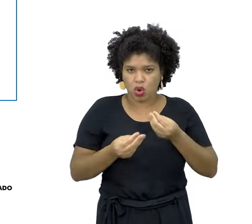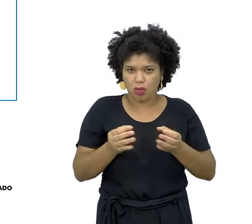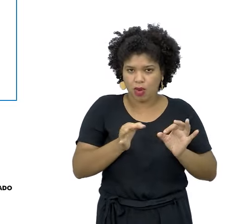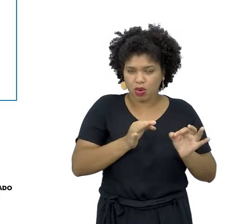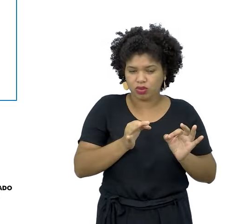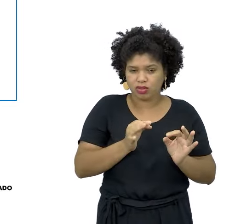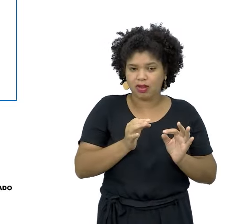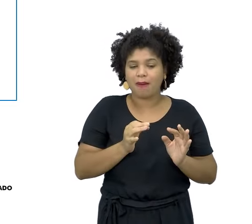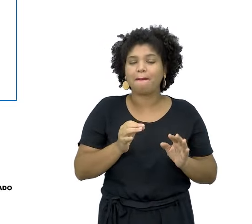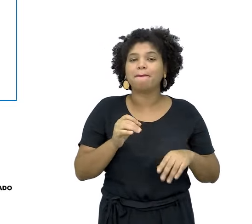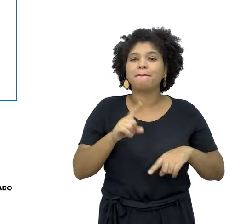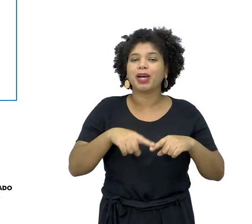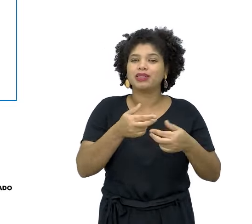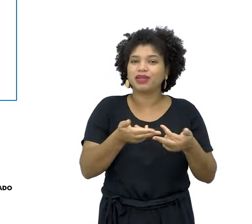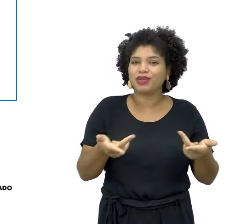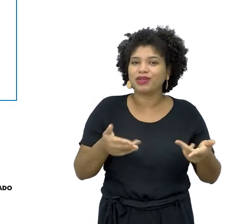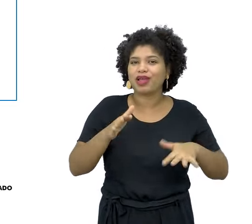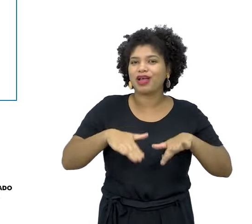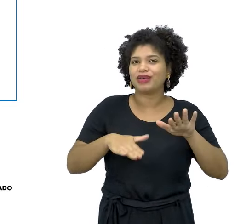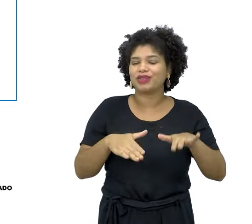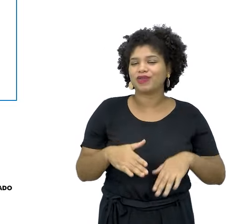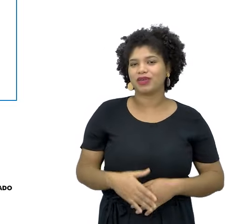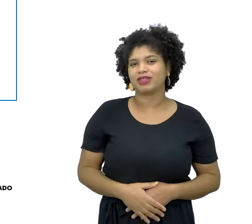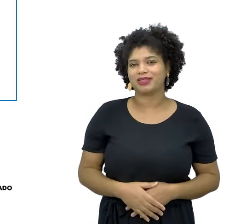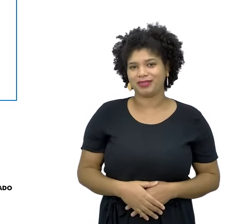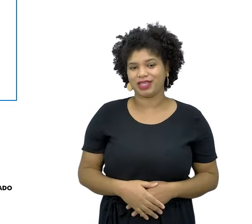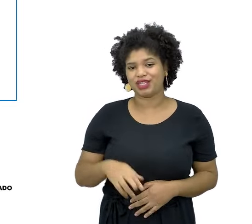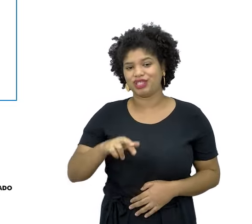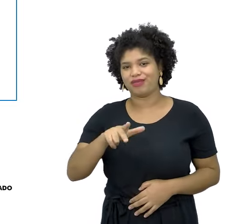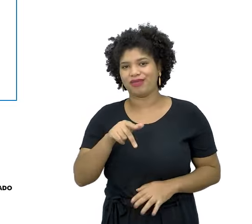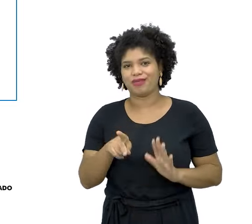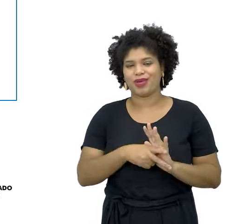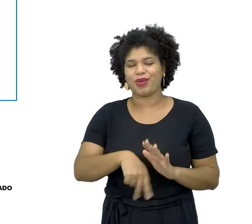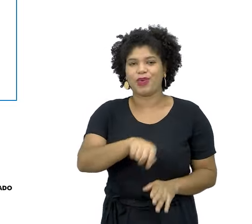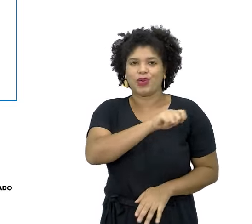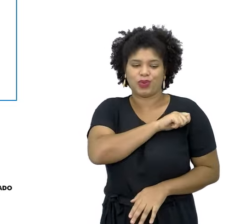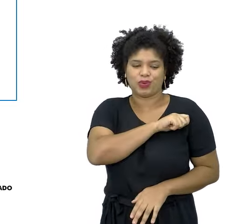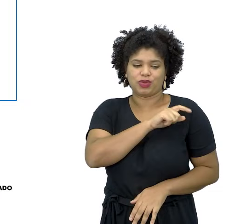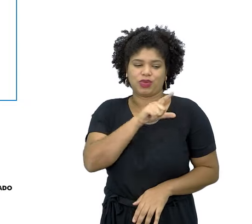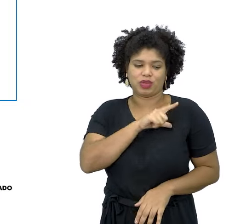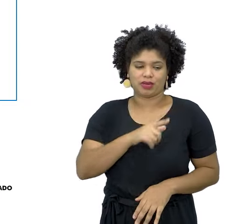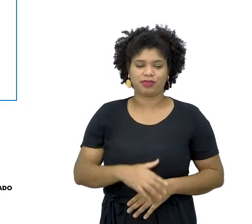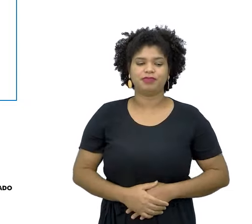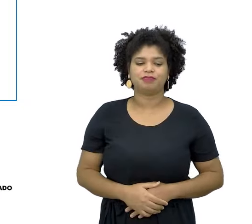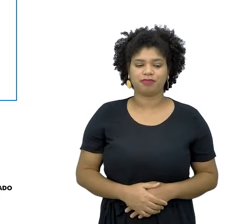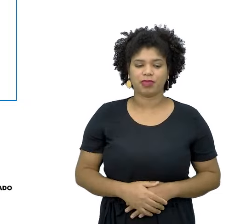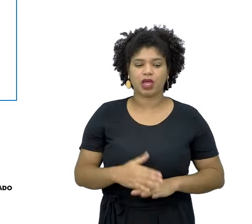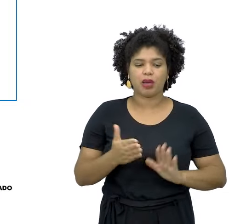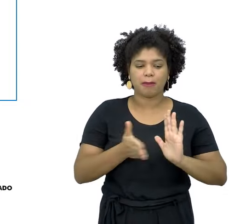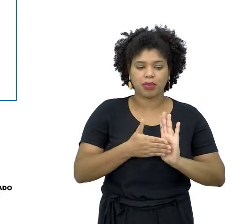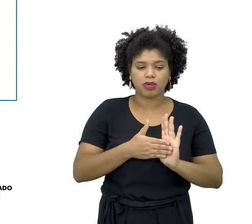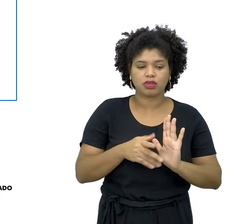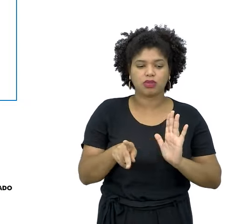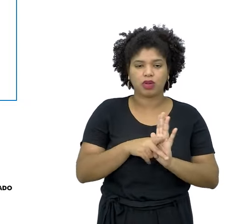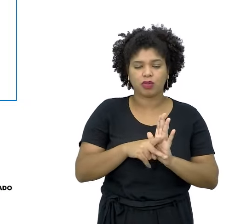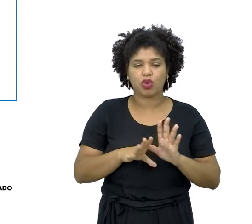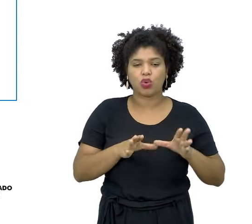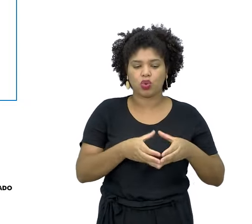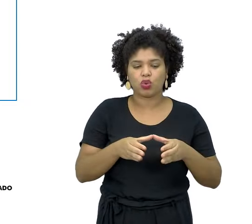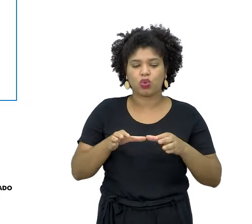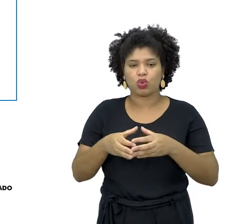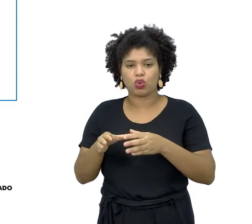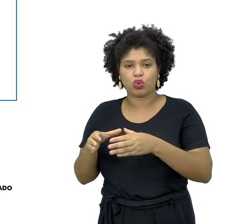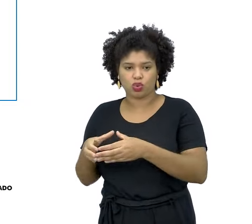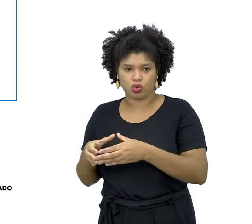nosso material, muitas vezes ele traz a organização dos estudantes, ele traz a proposta de em duplas.